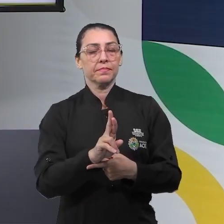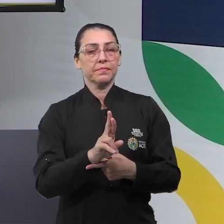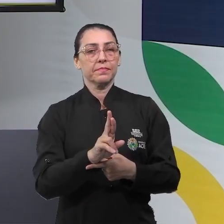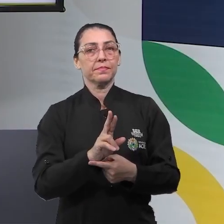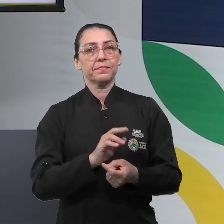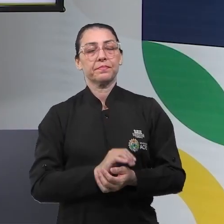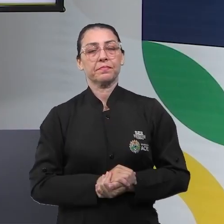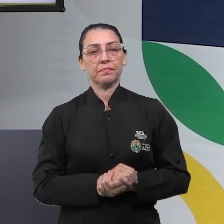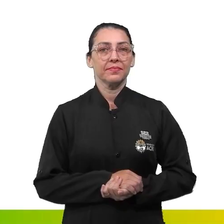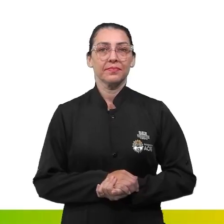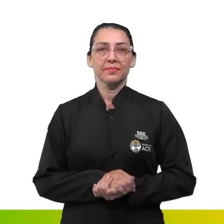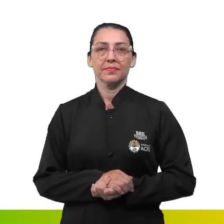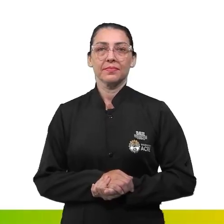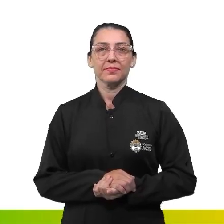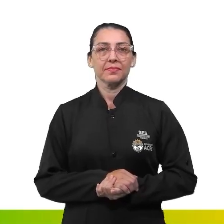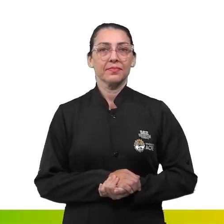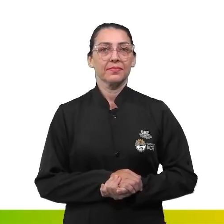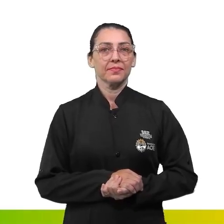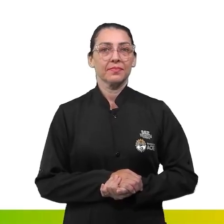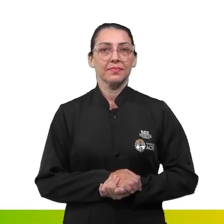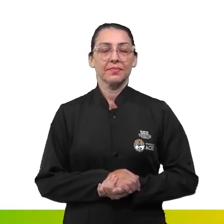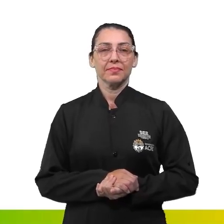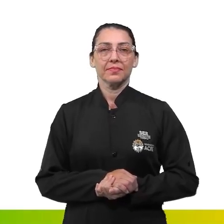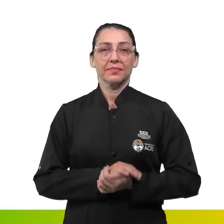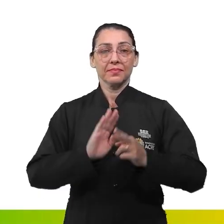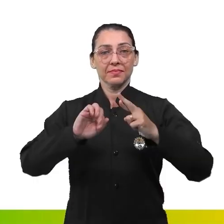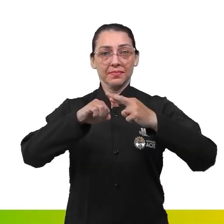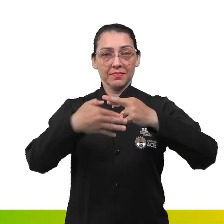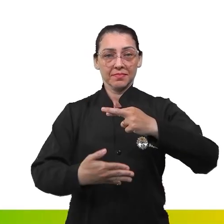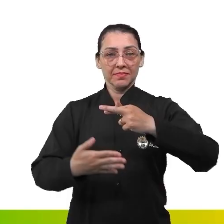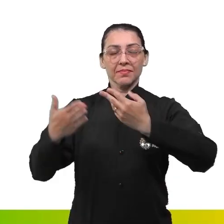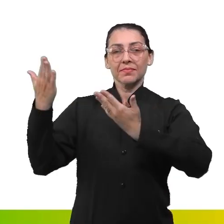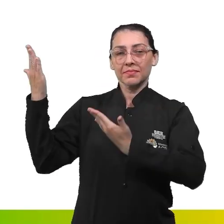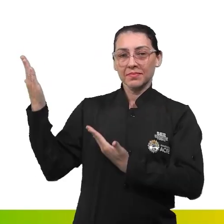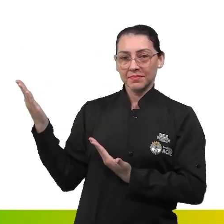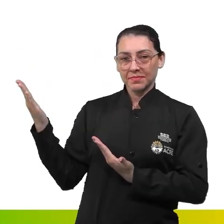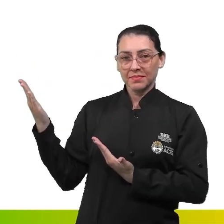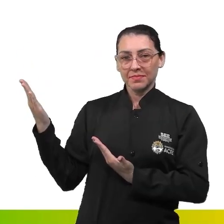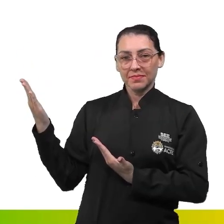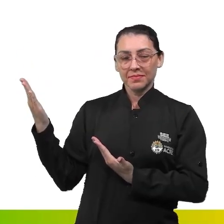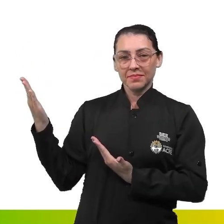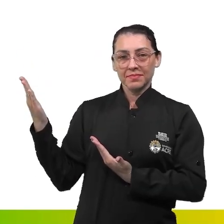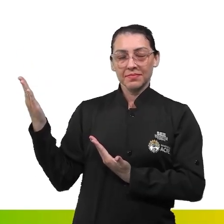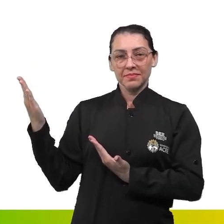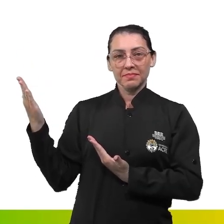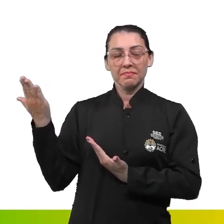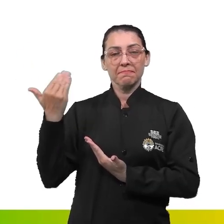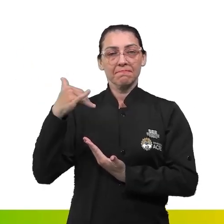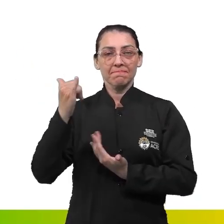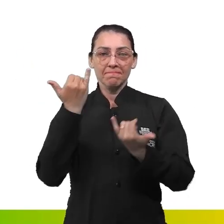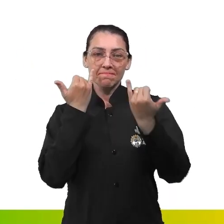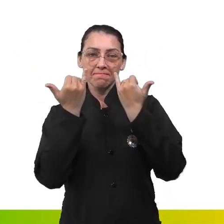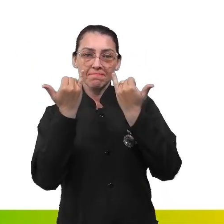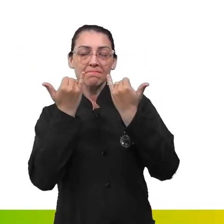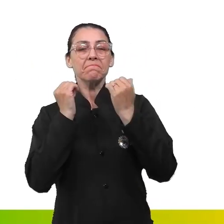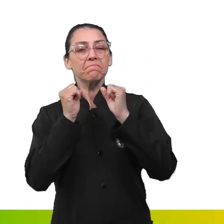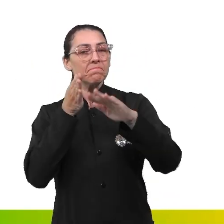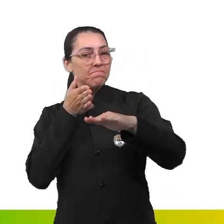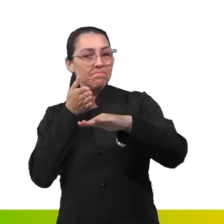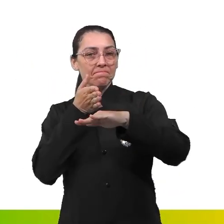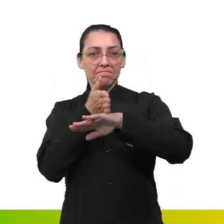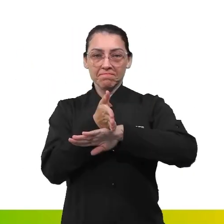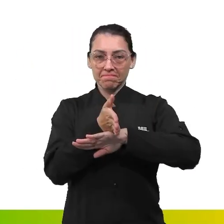gabarito da nossa questão. Então, pessoal, essas são as nossas referências. Para mais informações, vocês